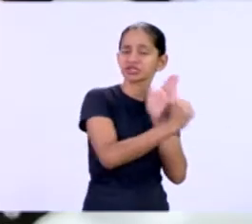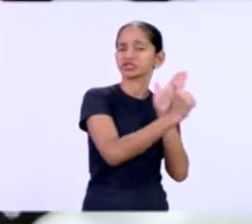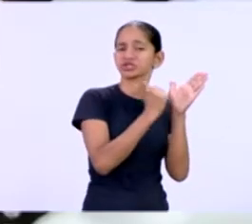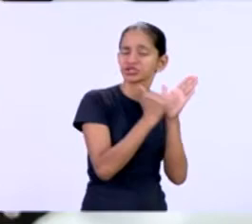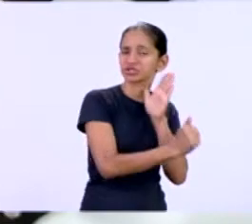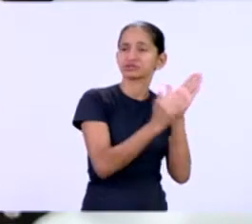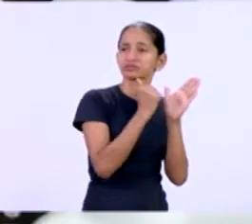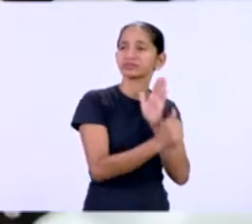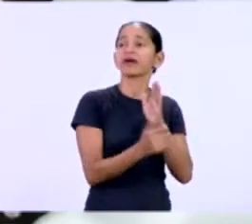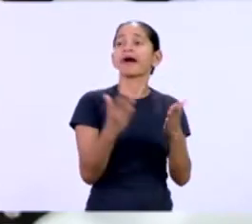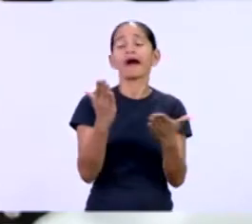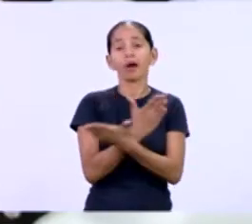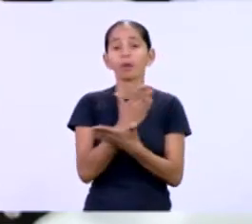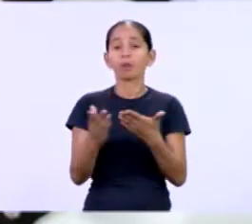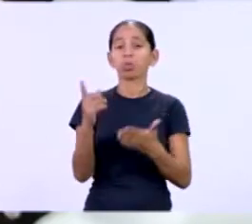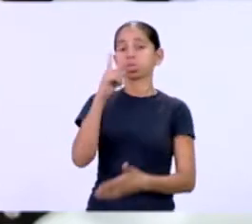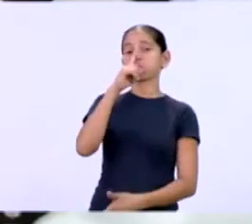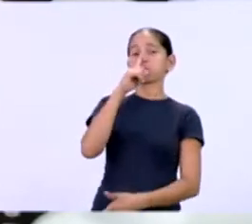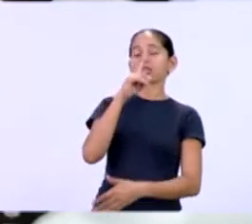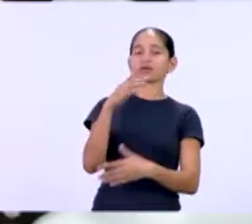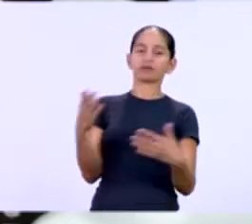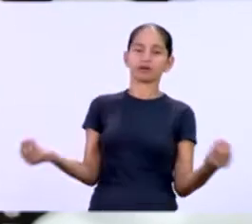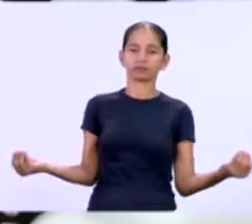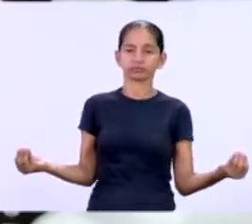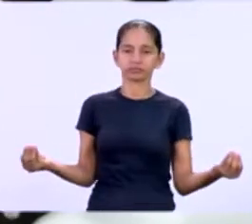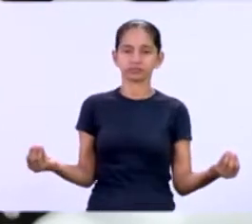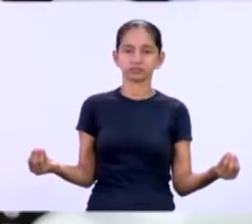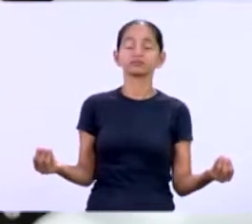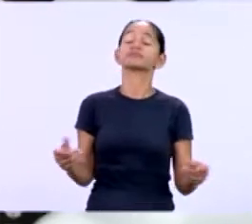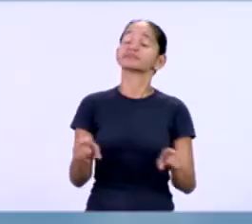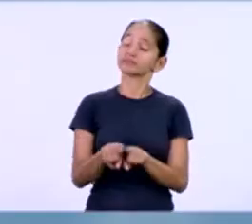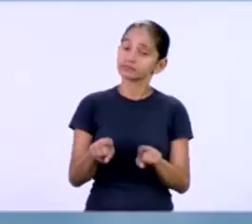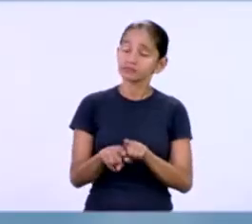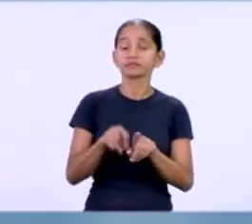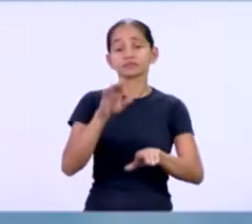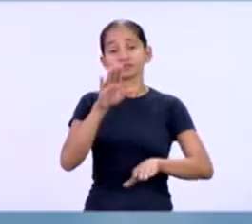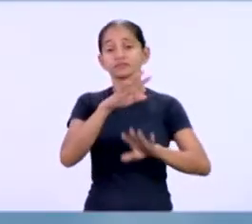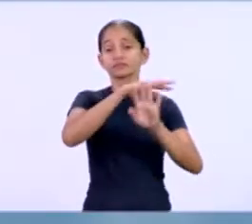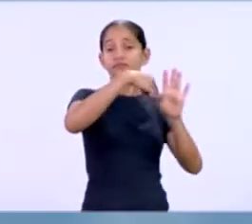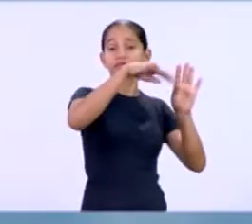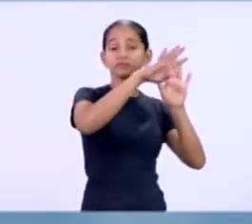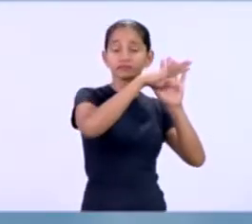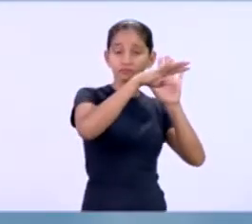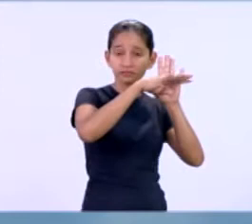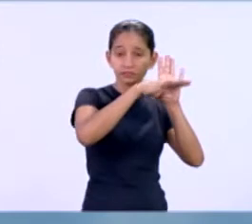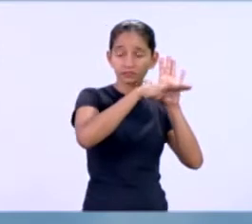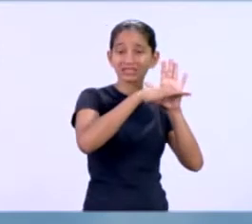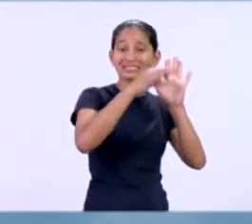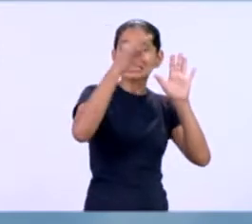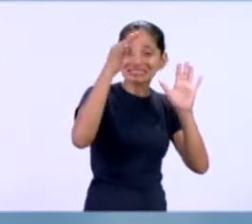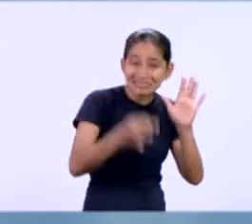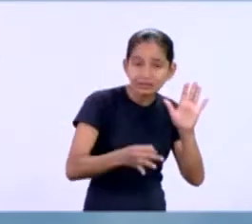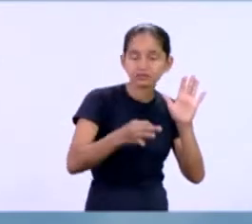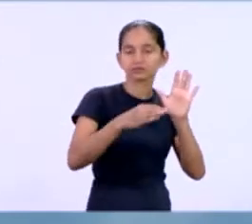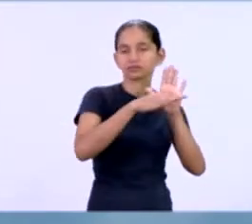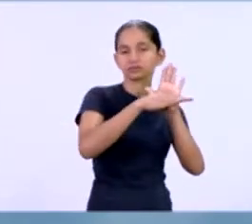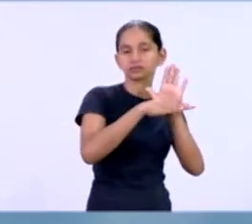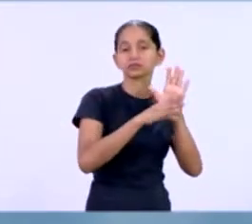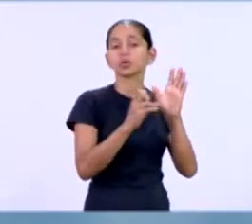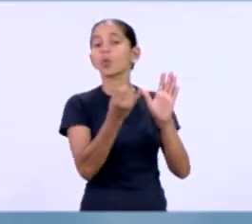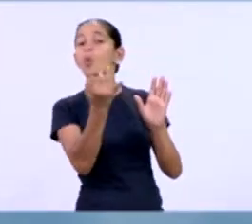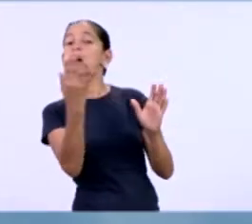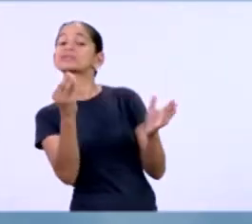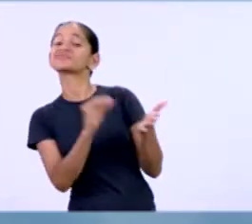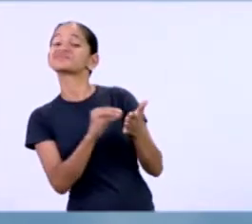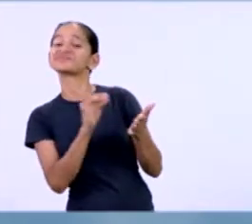levam nosso tempo e uma graninha para resolver. O melhor é listar quais são os credores, qual o saldo devedor,